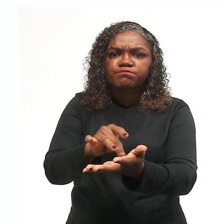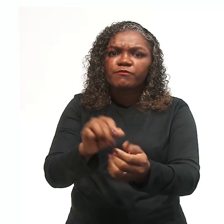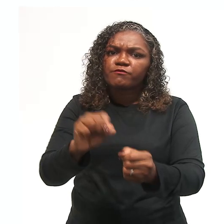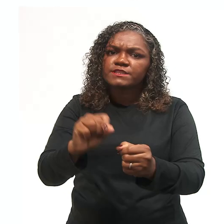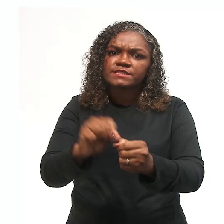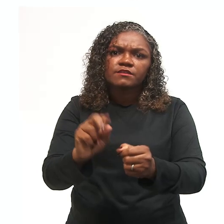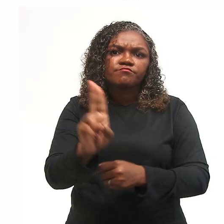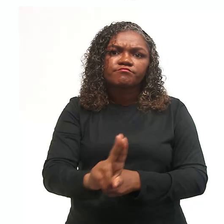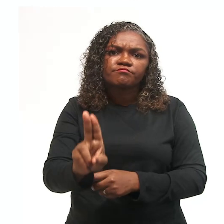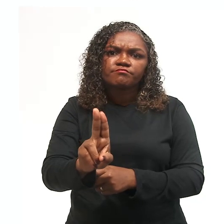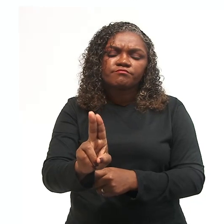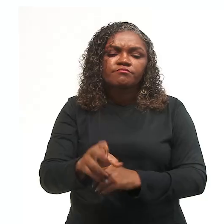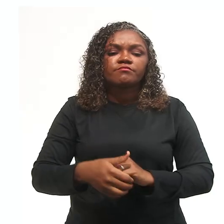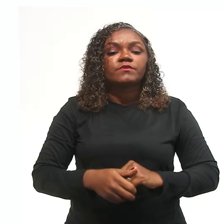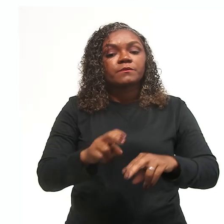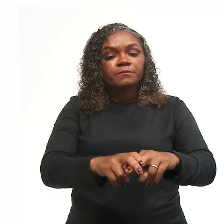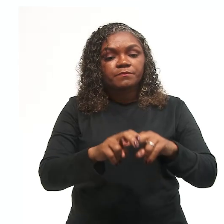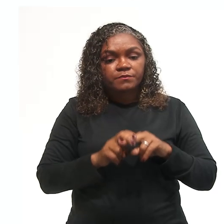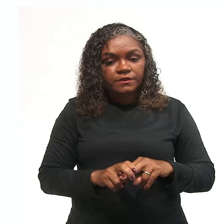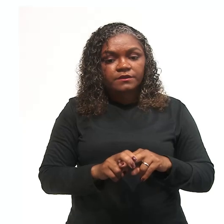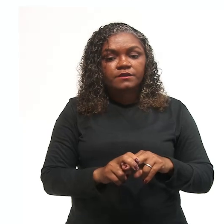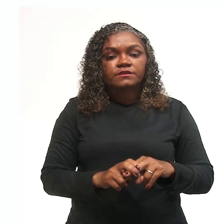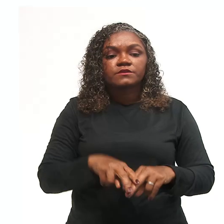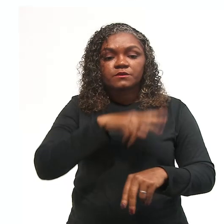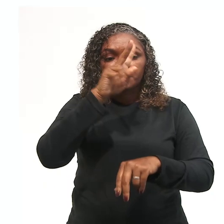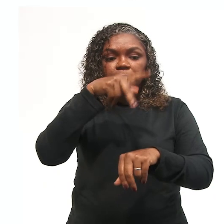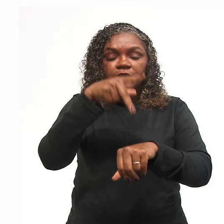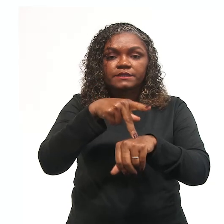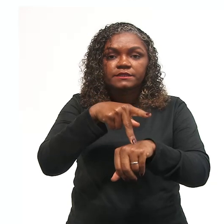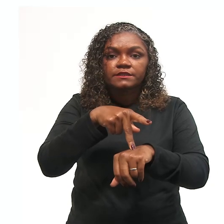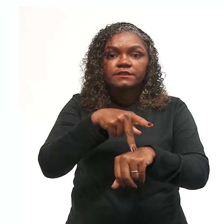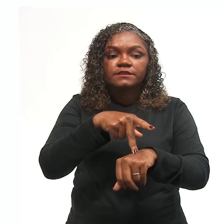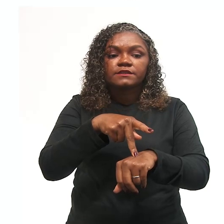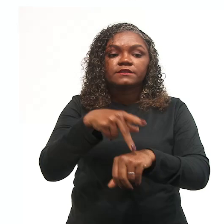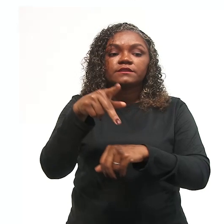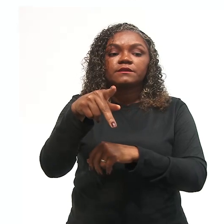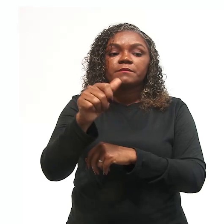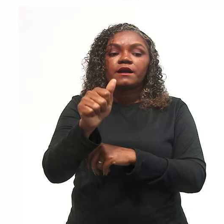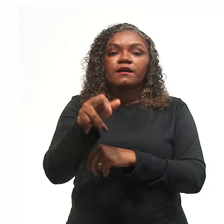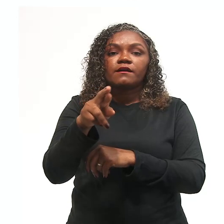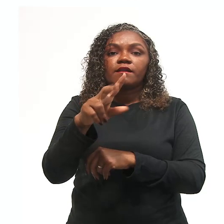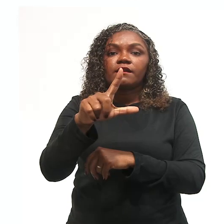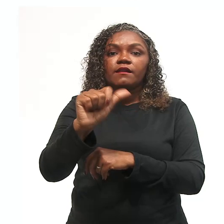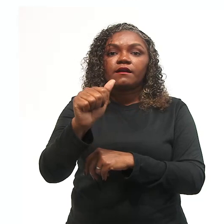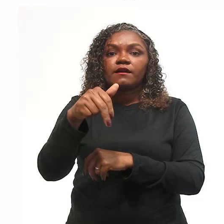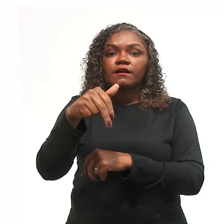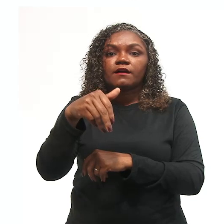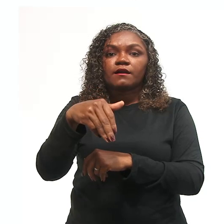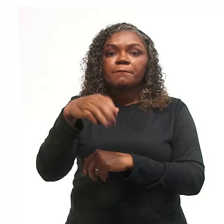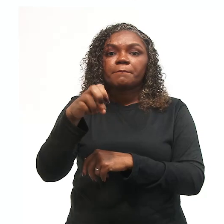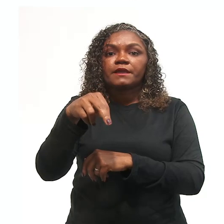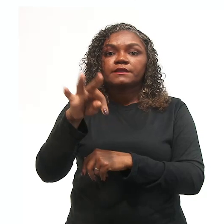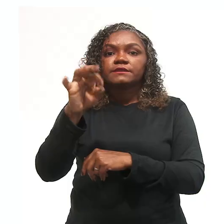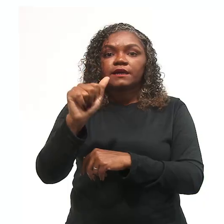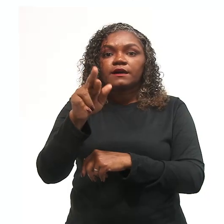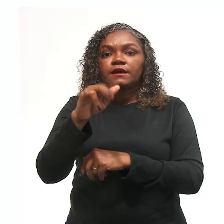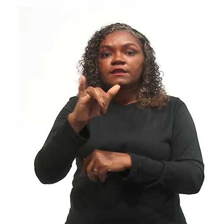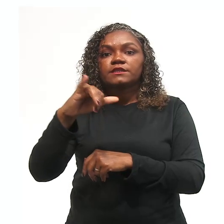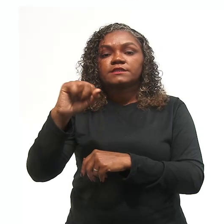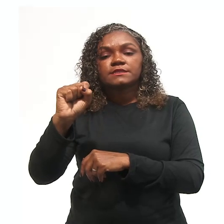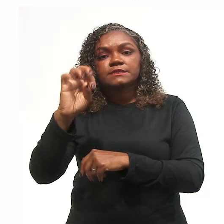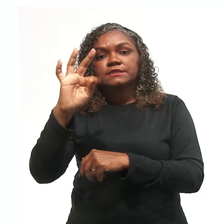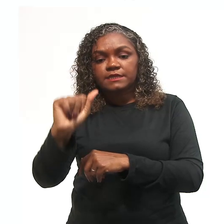sua execução. Tá? Então, normalmente ocorre em países parlamentaristas, né? Que é a Constituição Federal